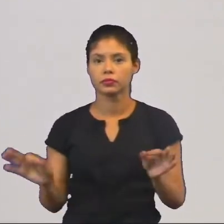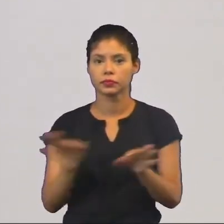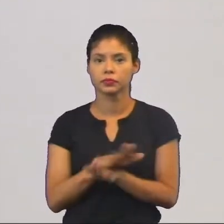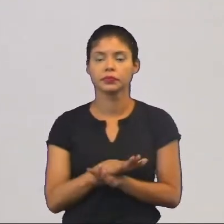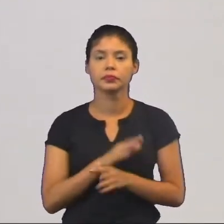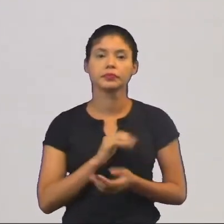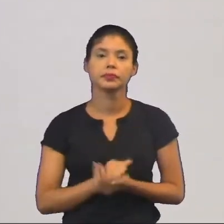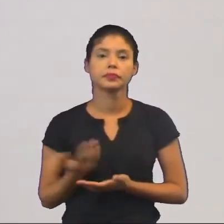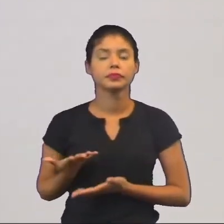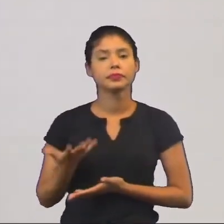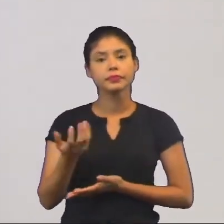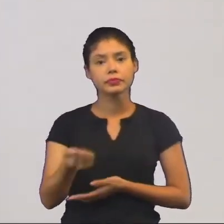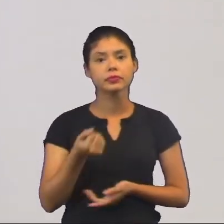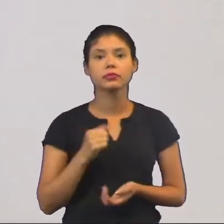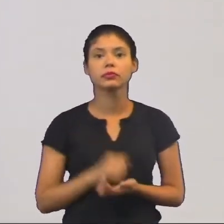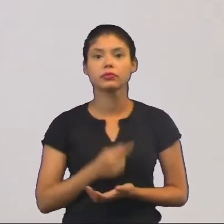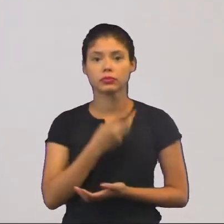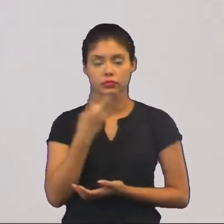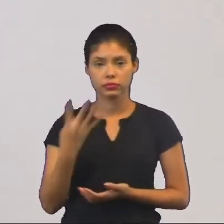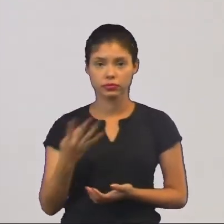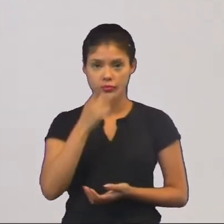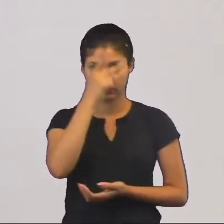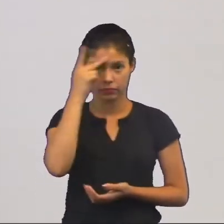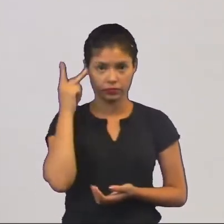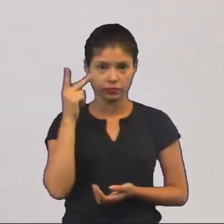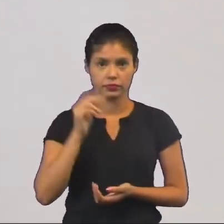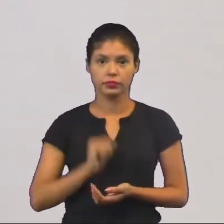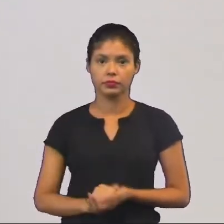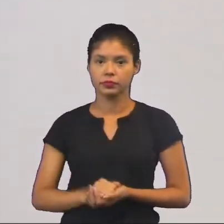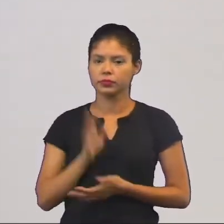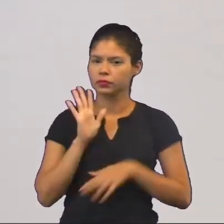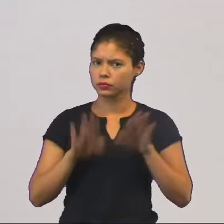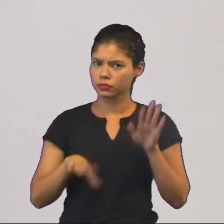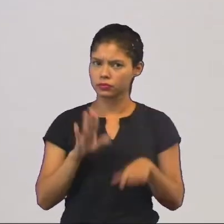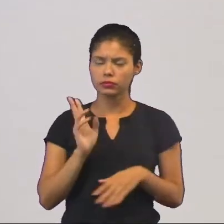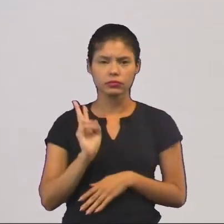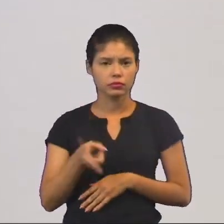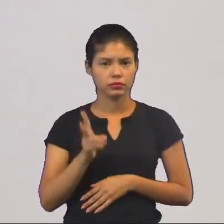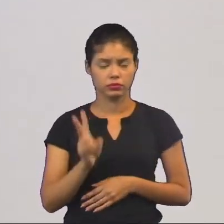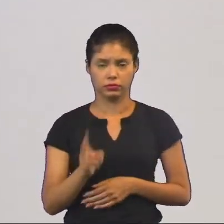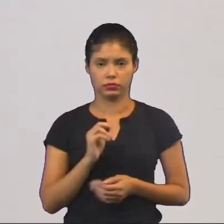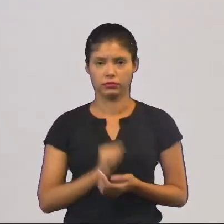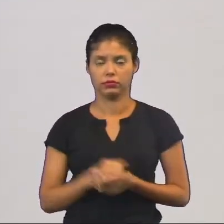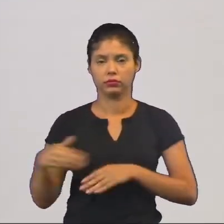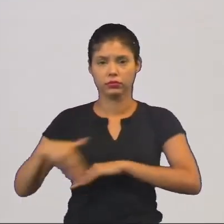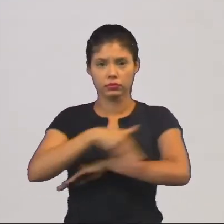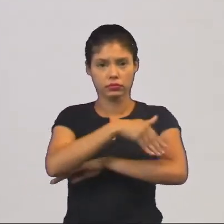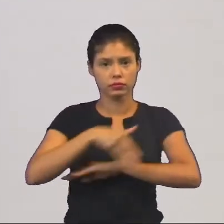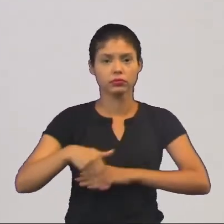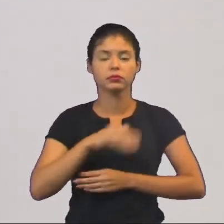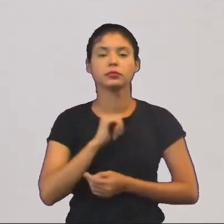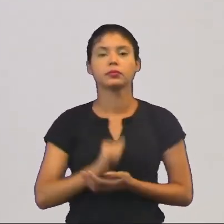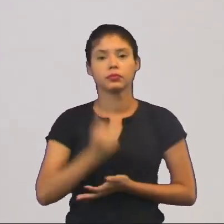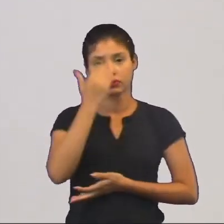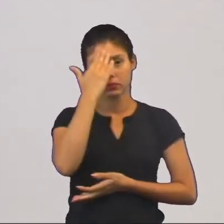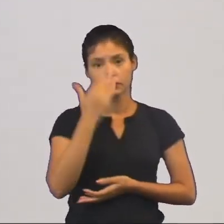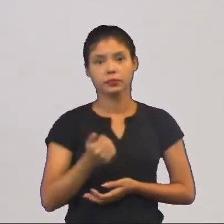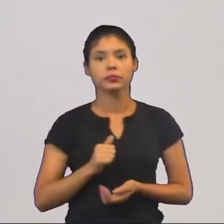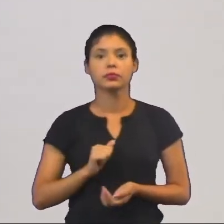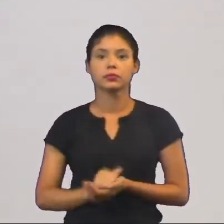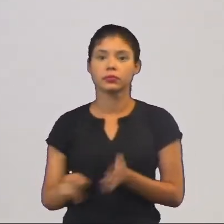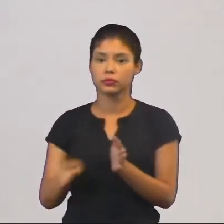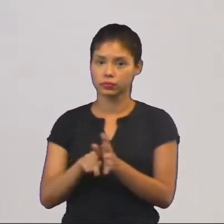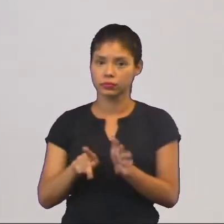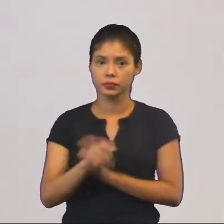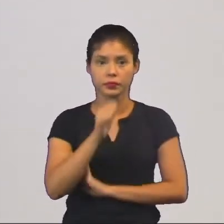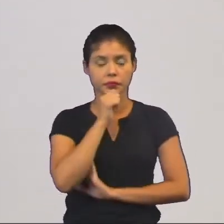prontas para receber essa quantidade de pessoas. Então, nem sempre todas as ruas estão asfaltadas. Nós sabemos, inclusive, né,